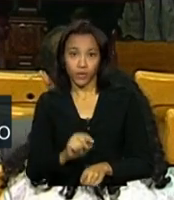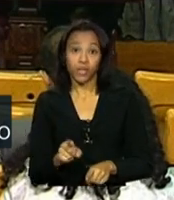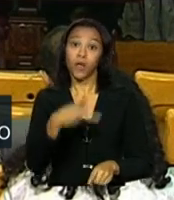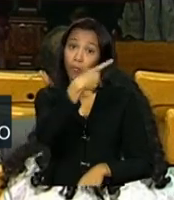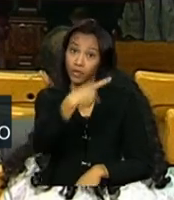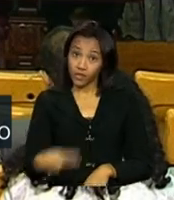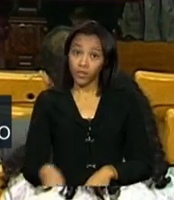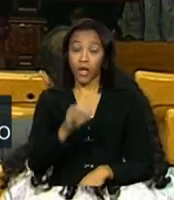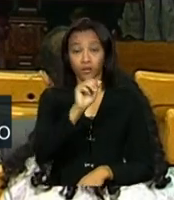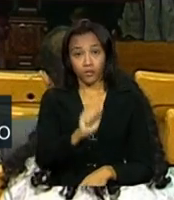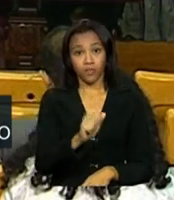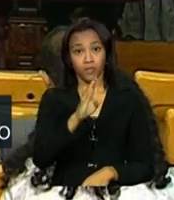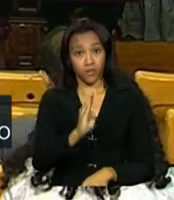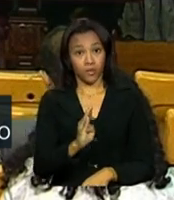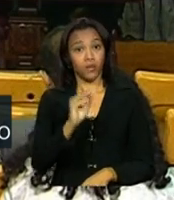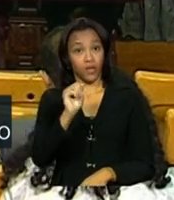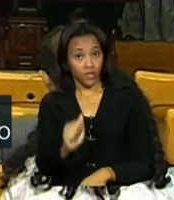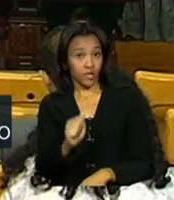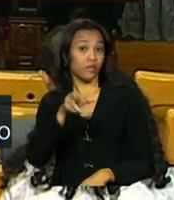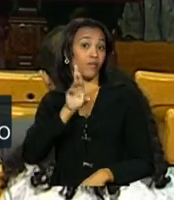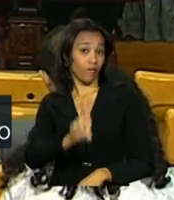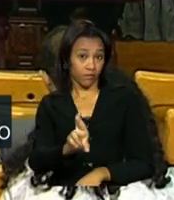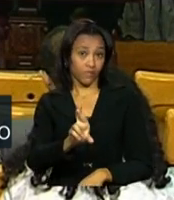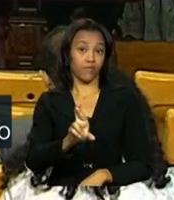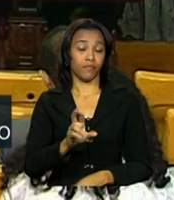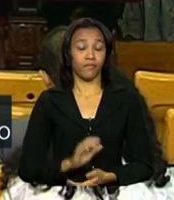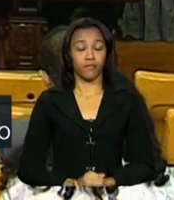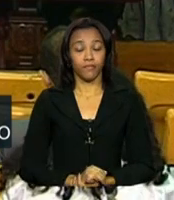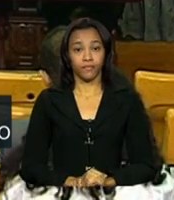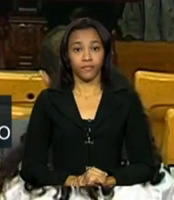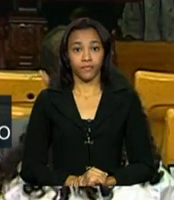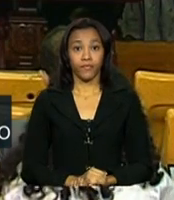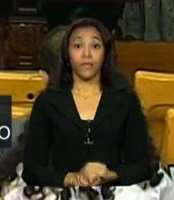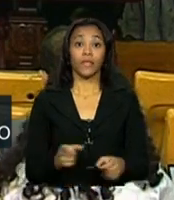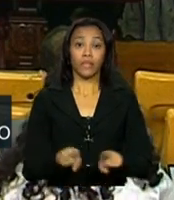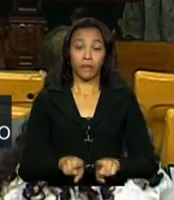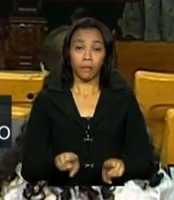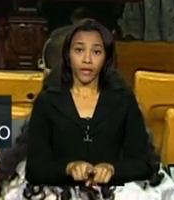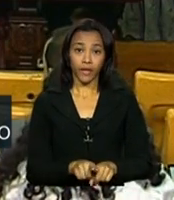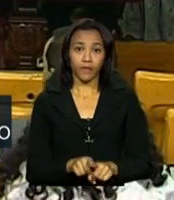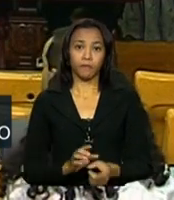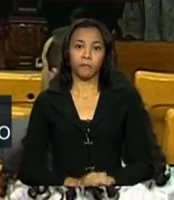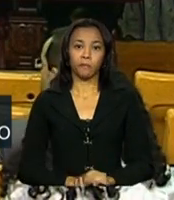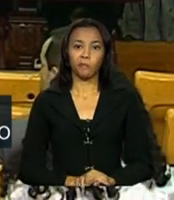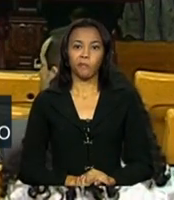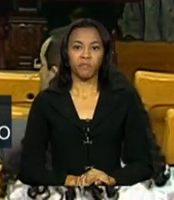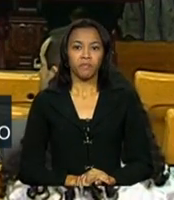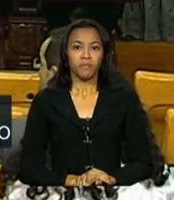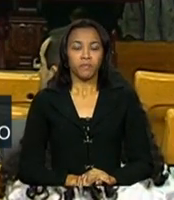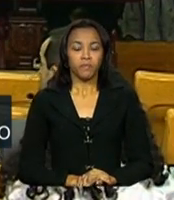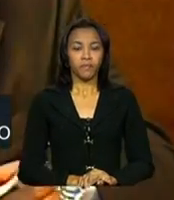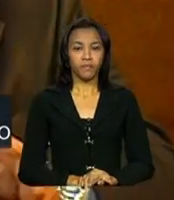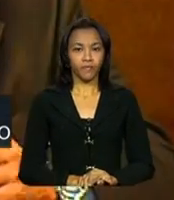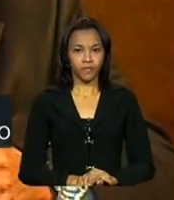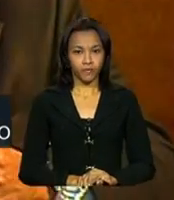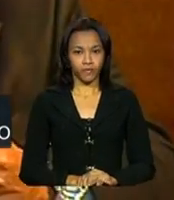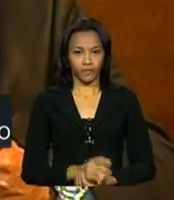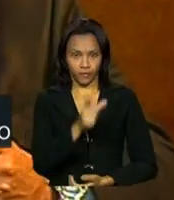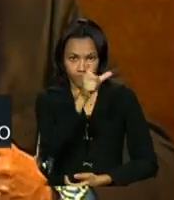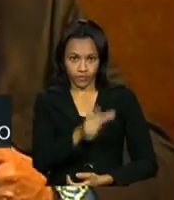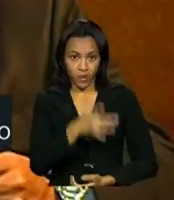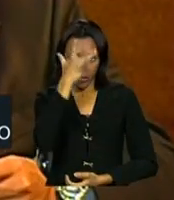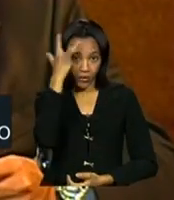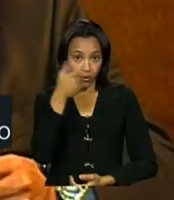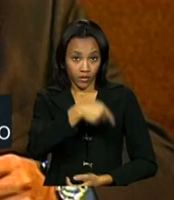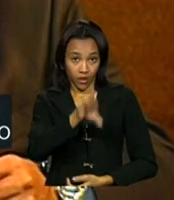Associação Brasileira das agências de regulação e a senr Juan Carlos vinas do escritório